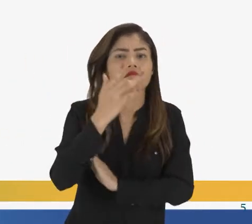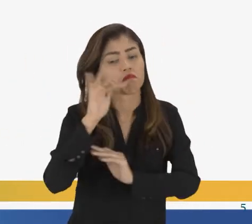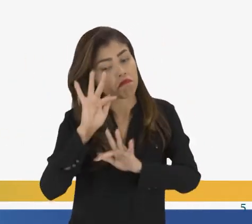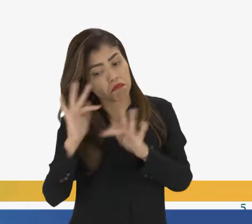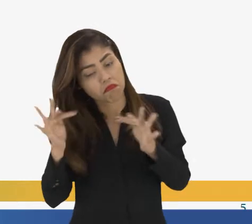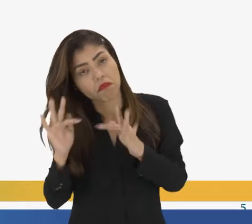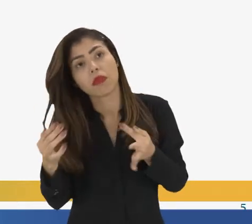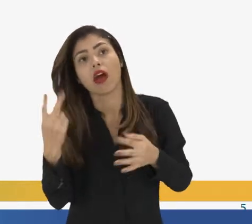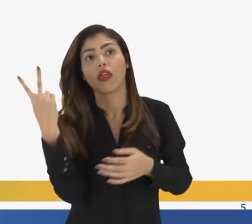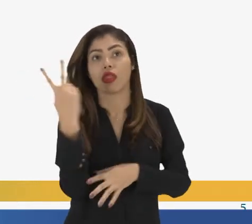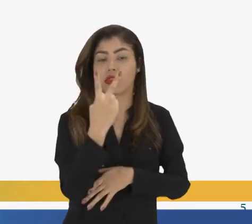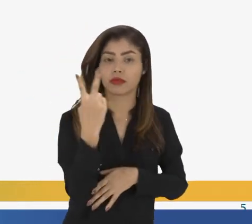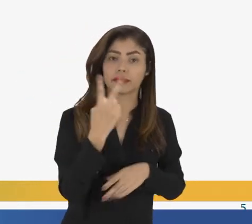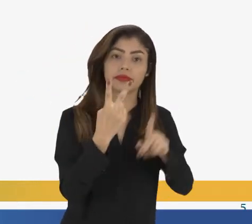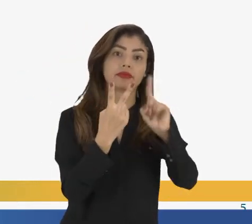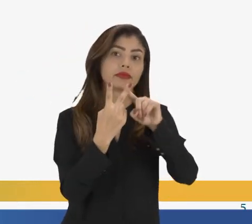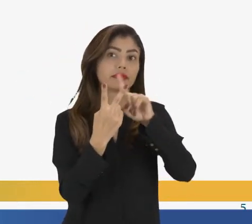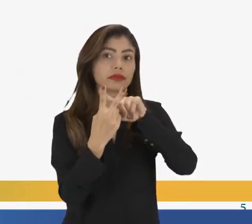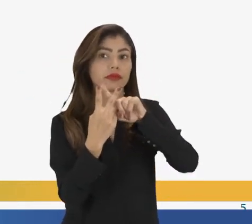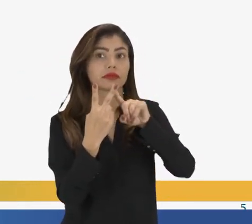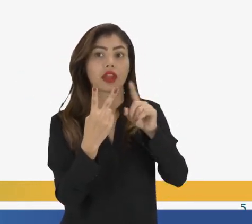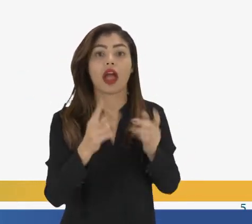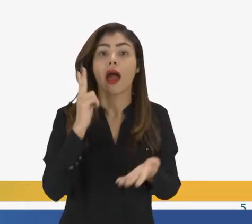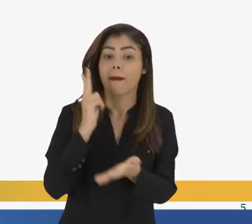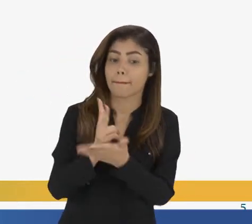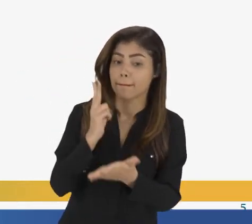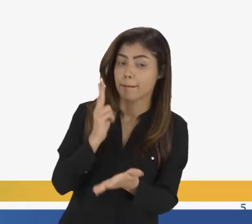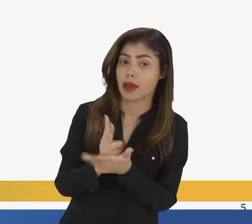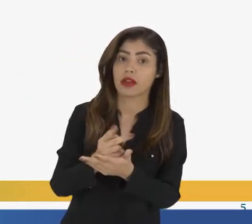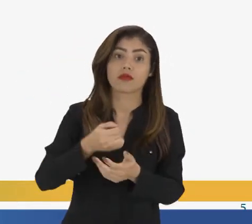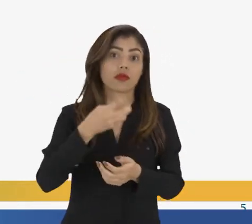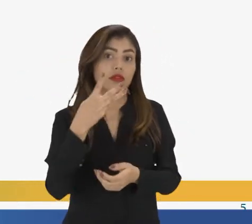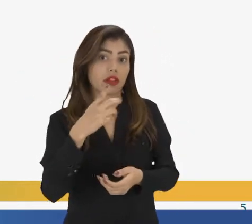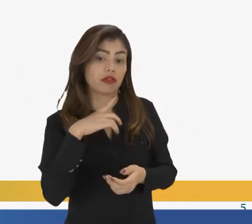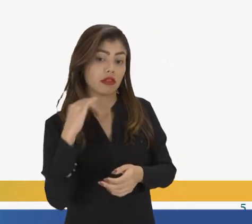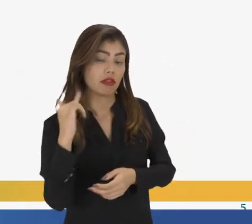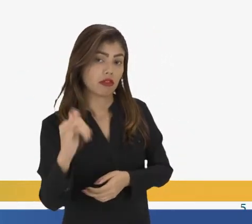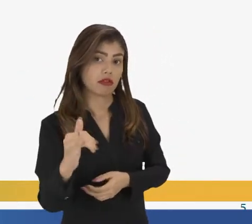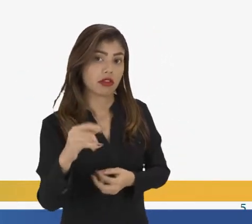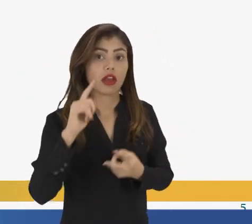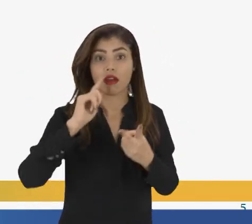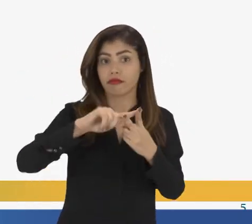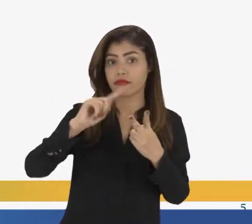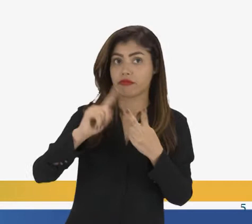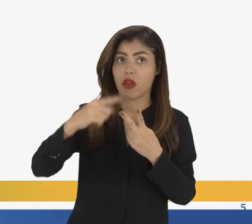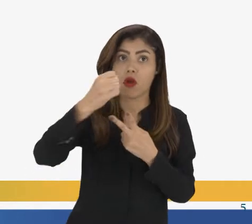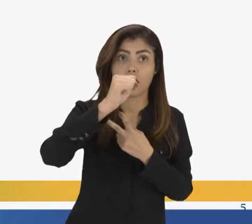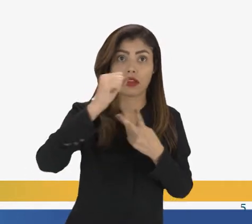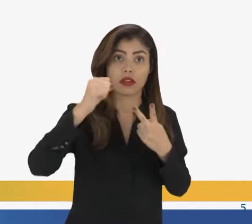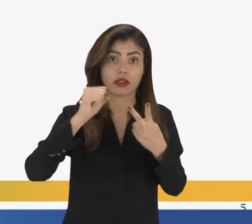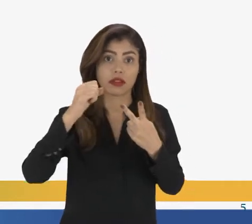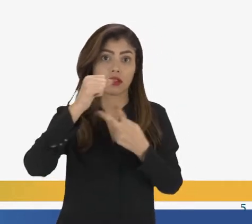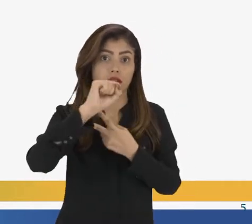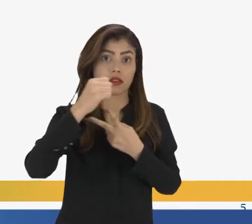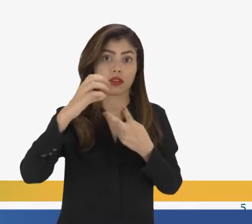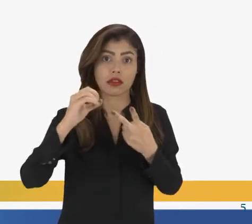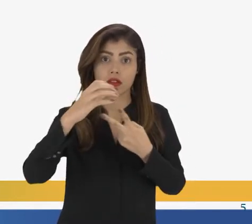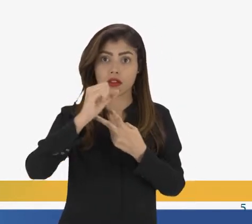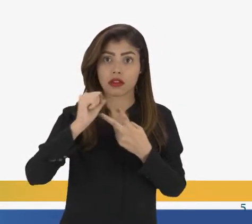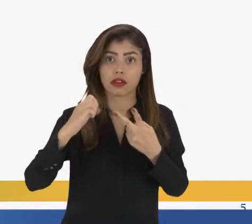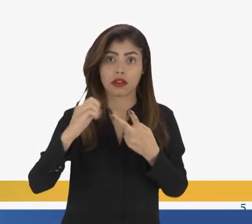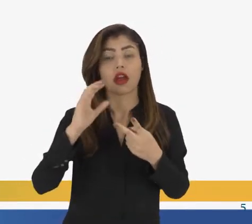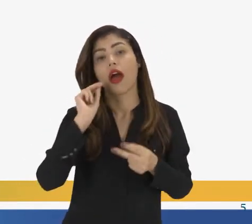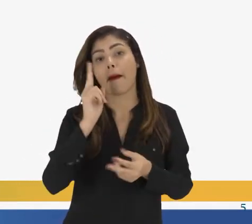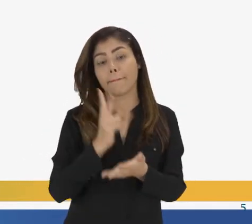nós temos aí os 2 cubos e ambos vão receber a mesma quantidade de energia, que é 80 calorias. Observem